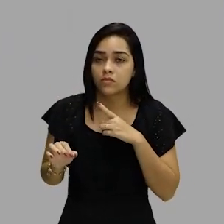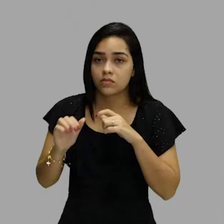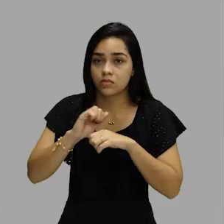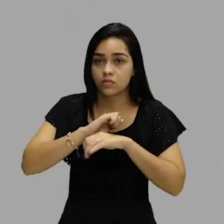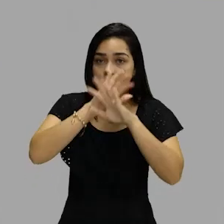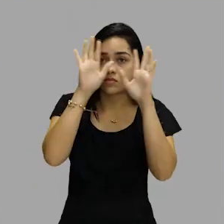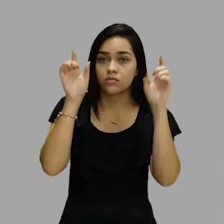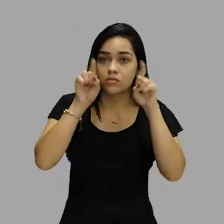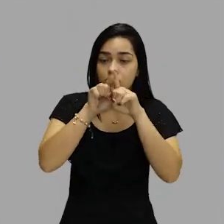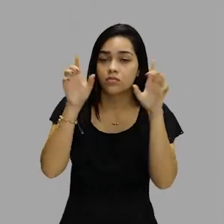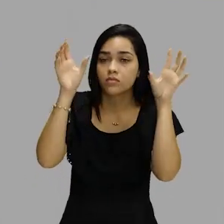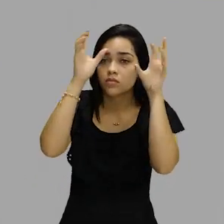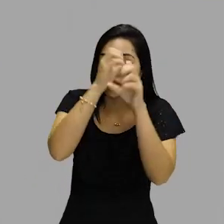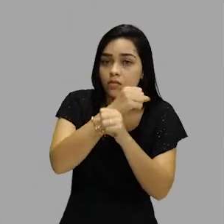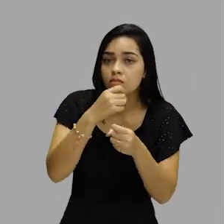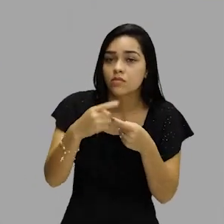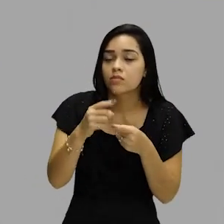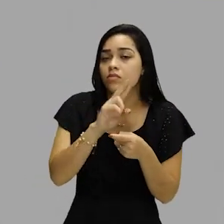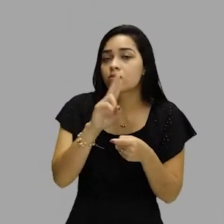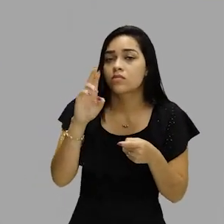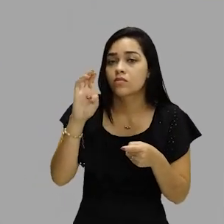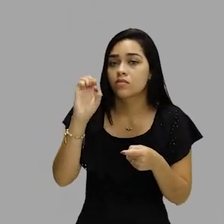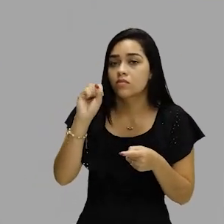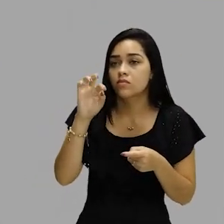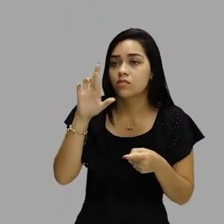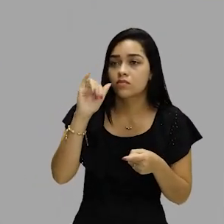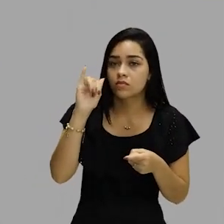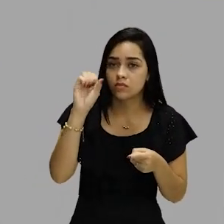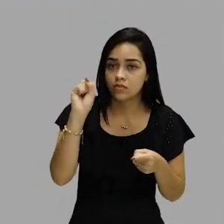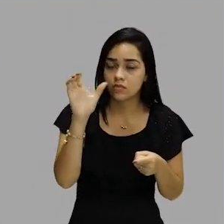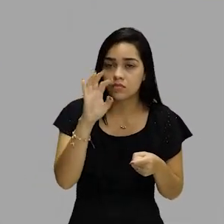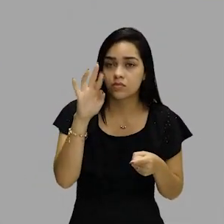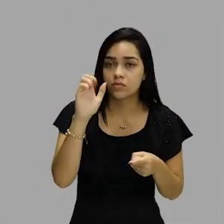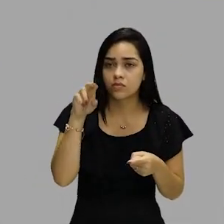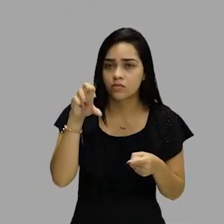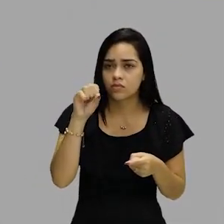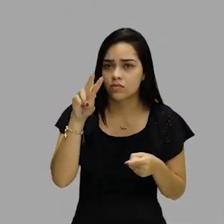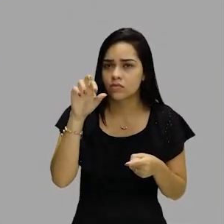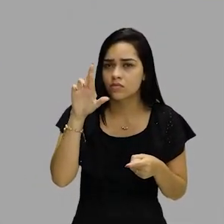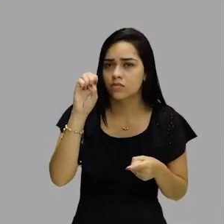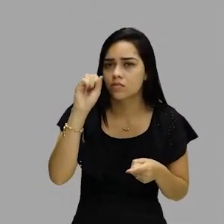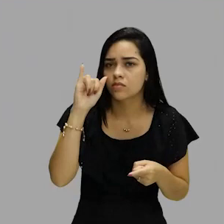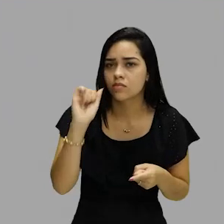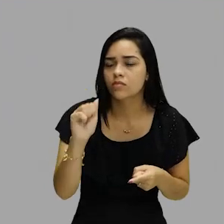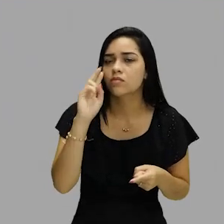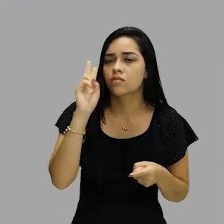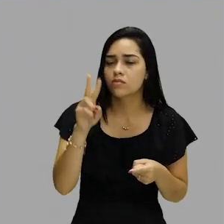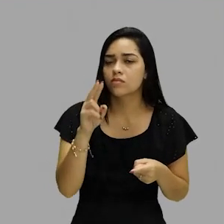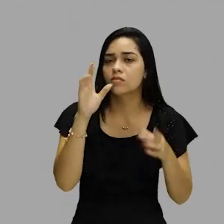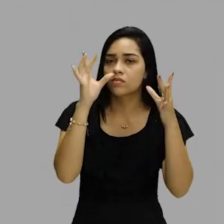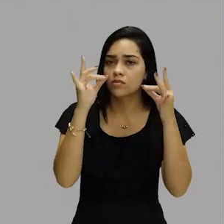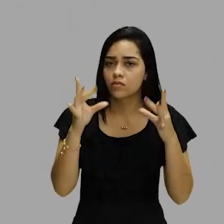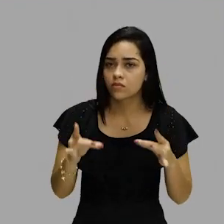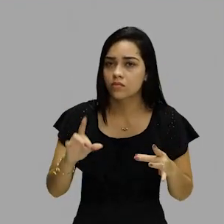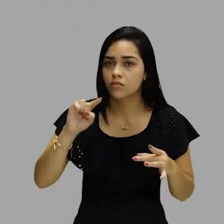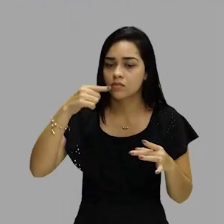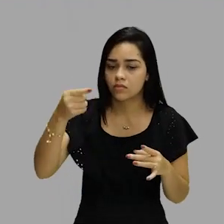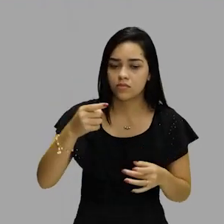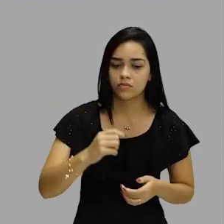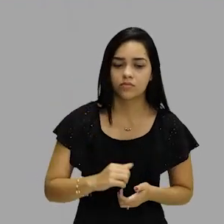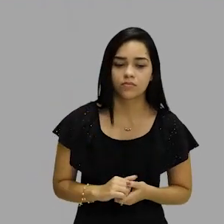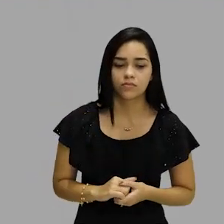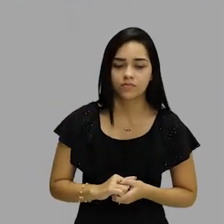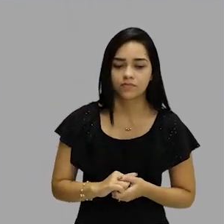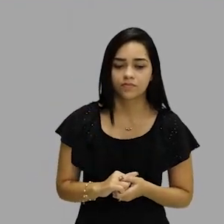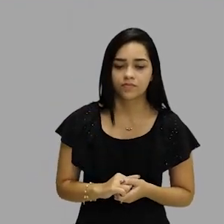claras e faixas escuras, que a gente chama de estrias transversais. Nós vamos ver isso com mais detalhes logo adiante,